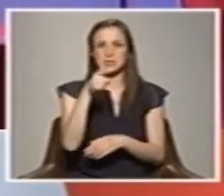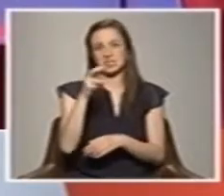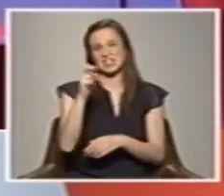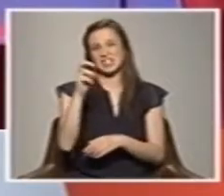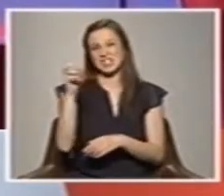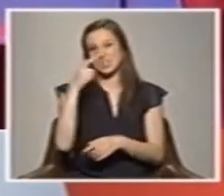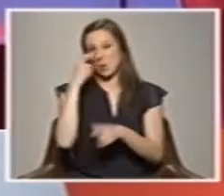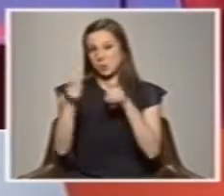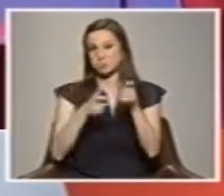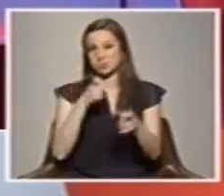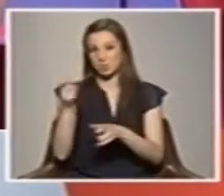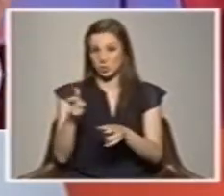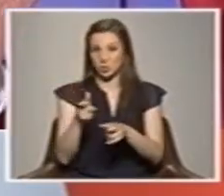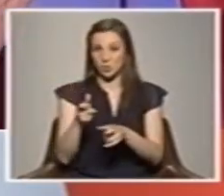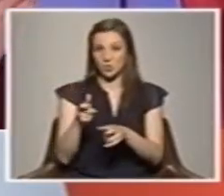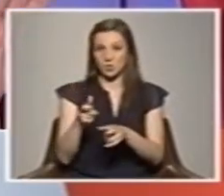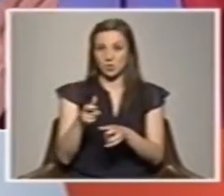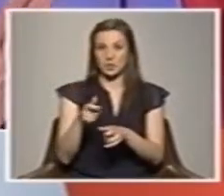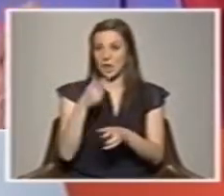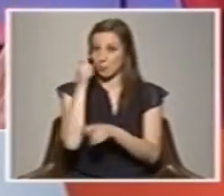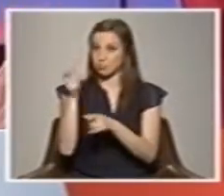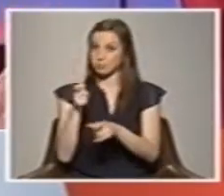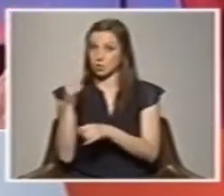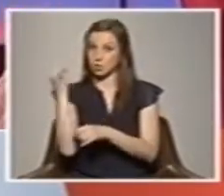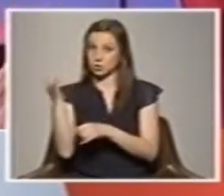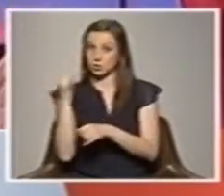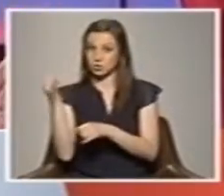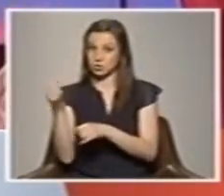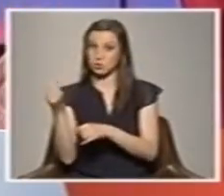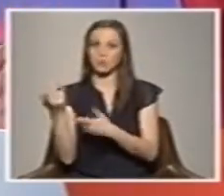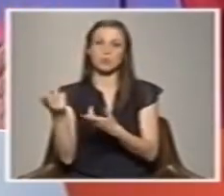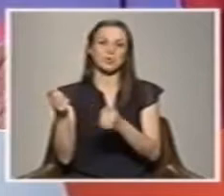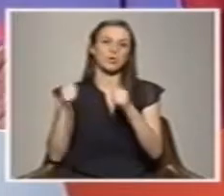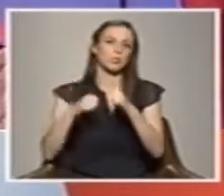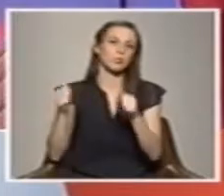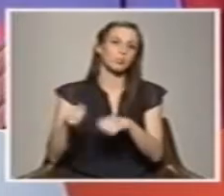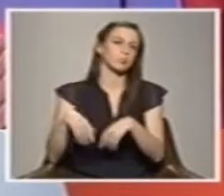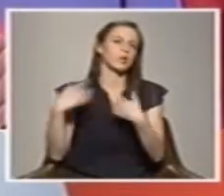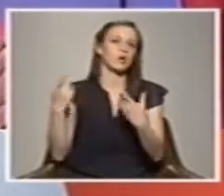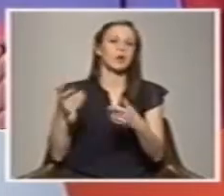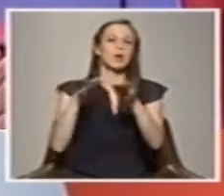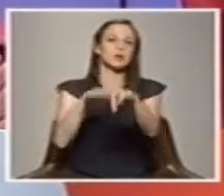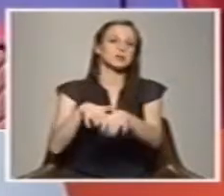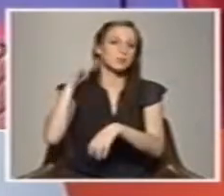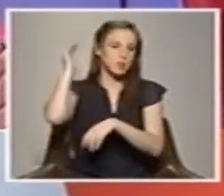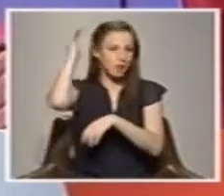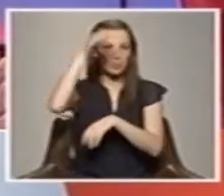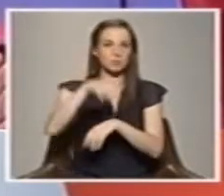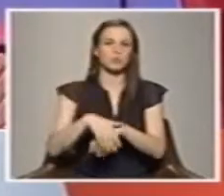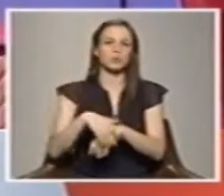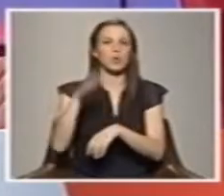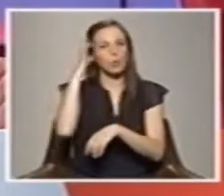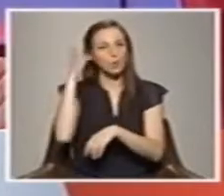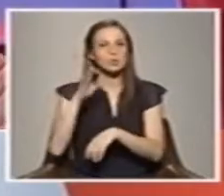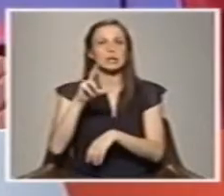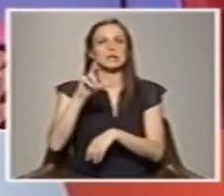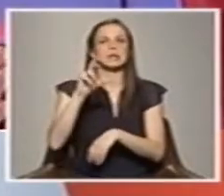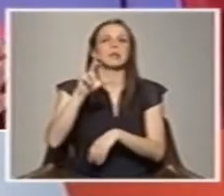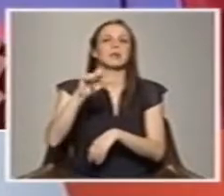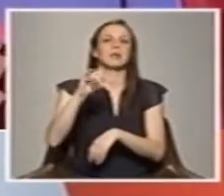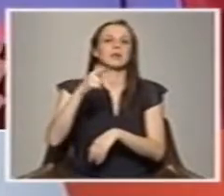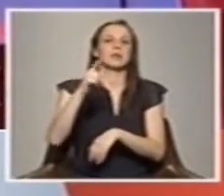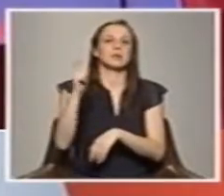nós somos uns facilitadores entre o doador, que é a entidade com quem nós protocolamos, seja a Assembleia da República, os Lados Santini, o Hotel Ritzel, o